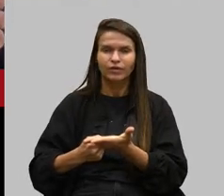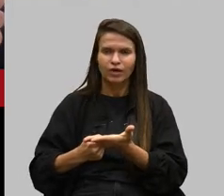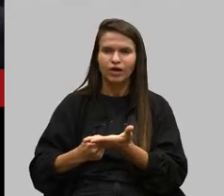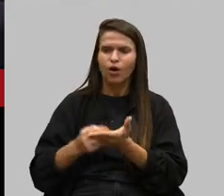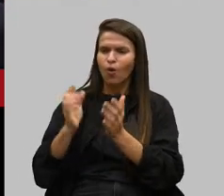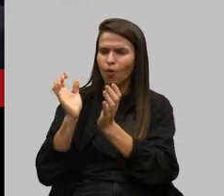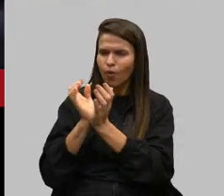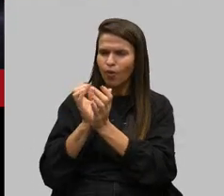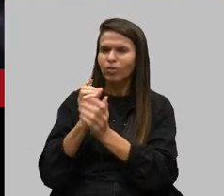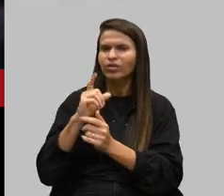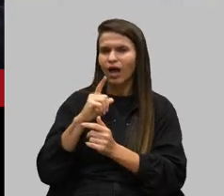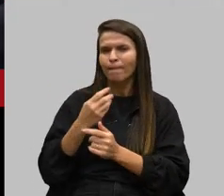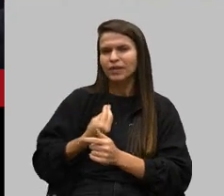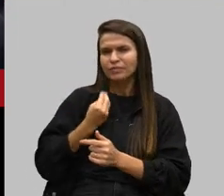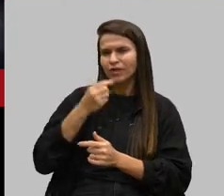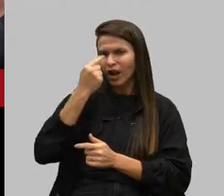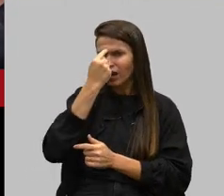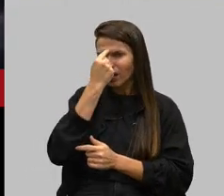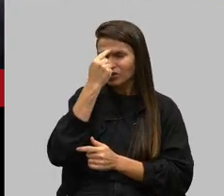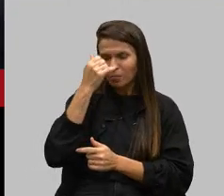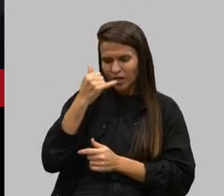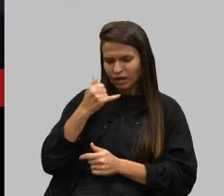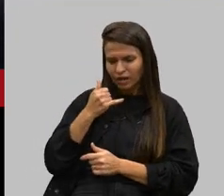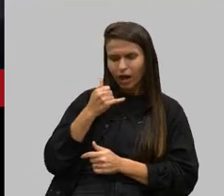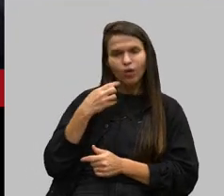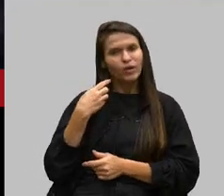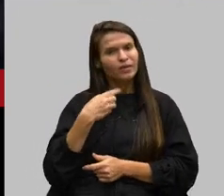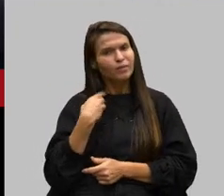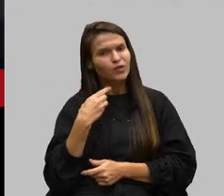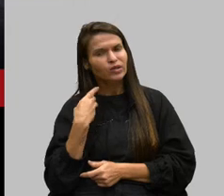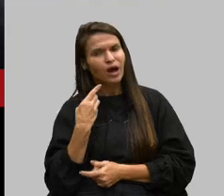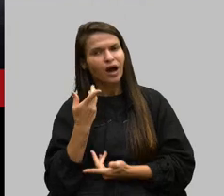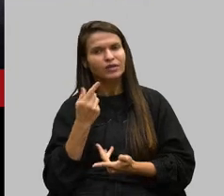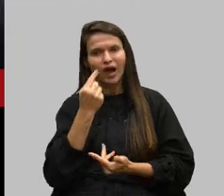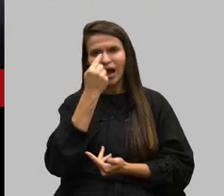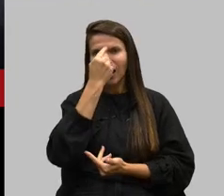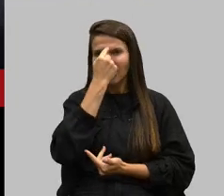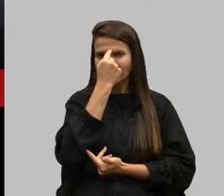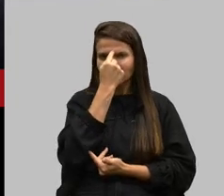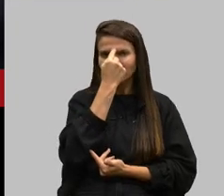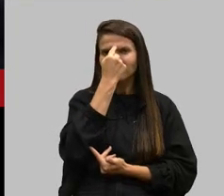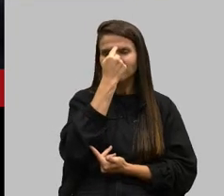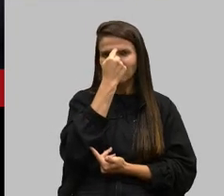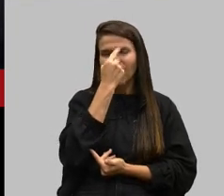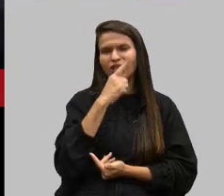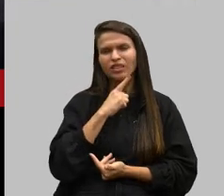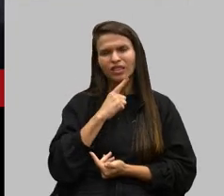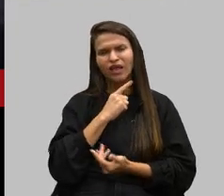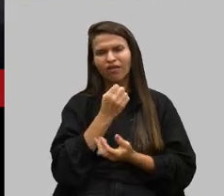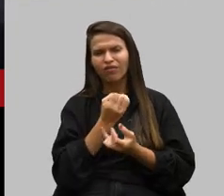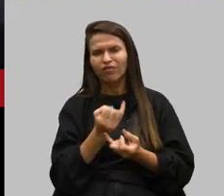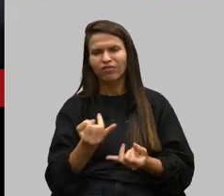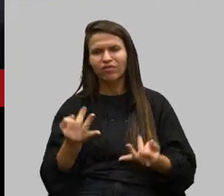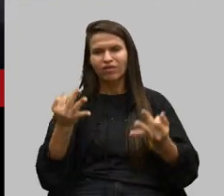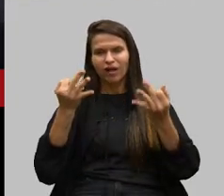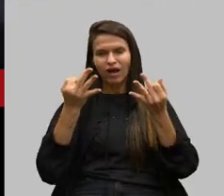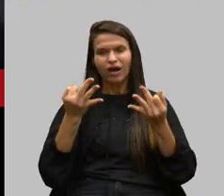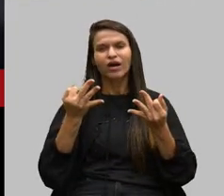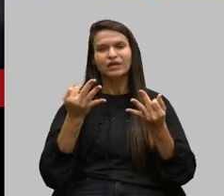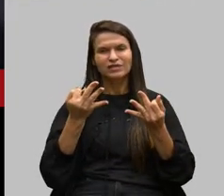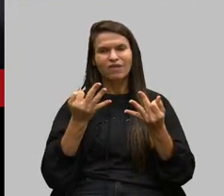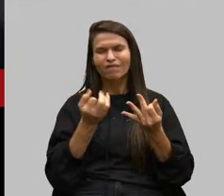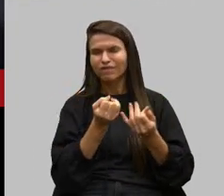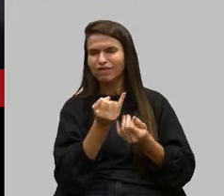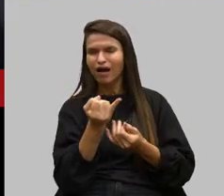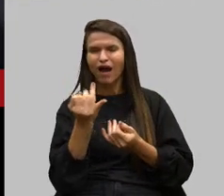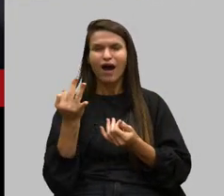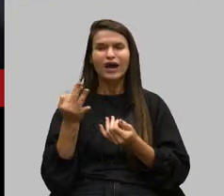nesse momento e me ligando Ô Deputado a Índia tem muitas Talvez uma centena